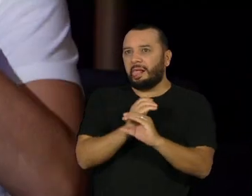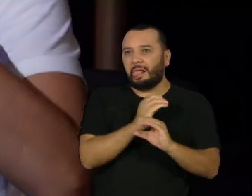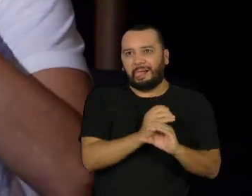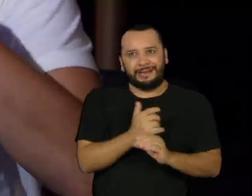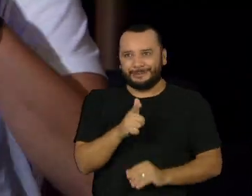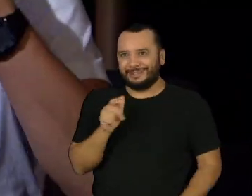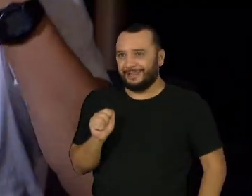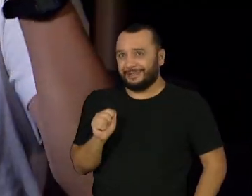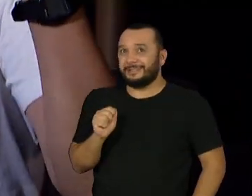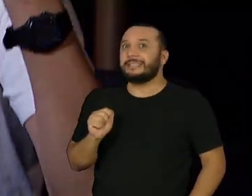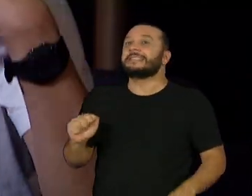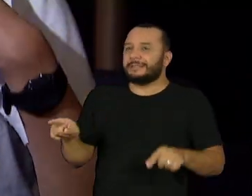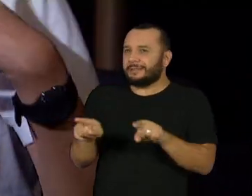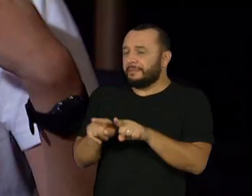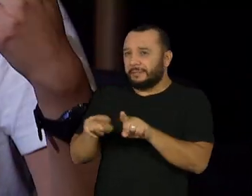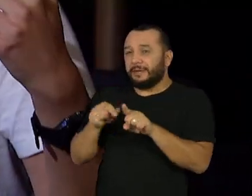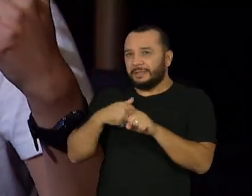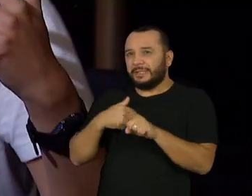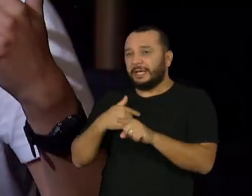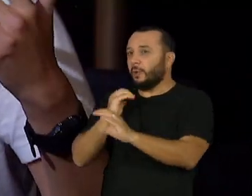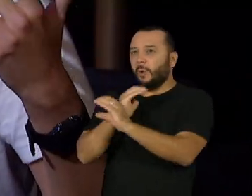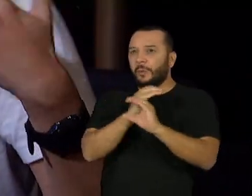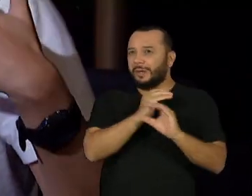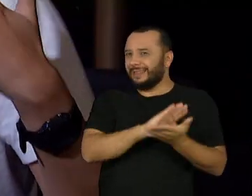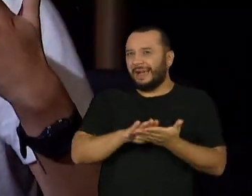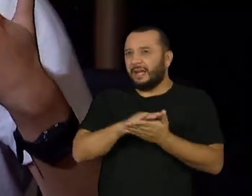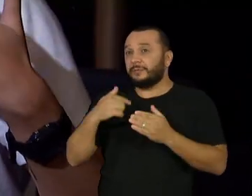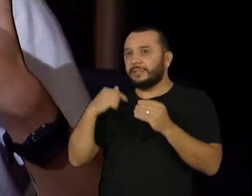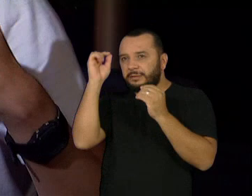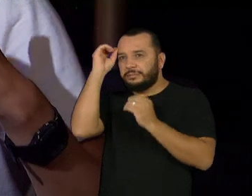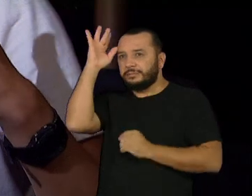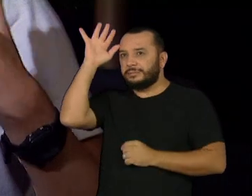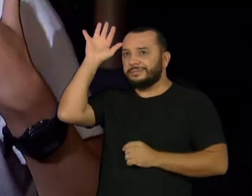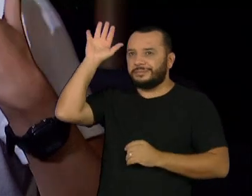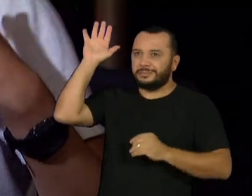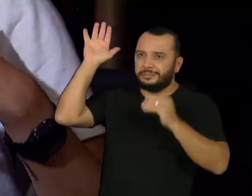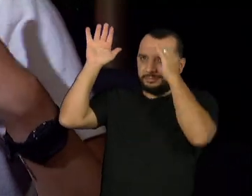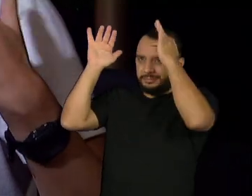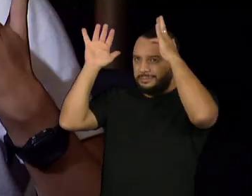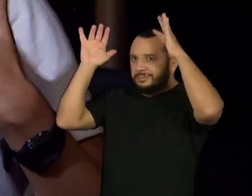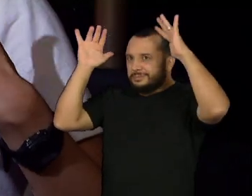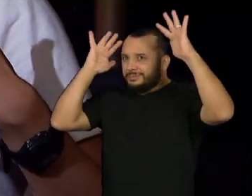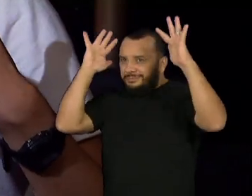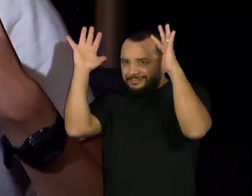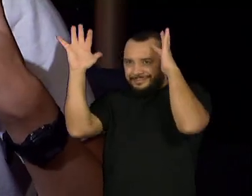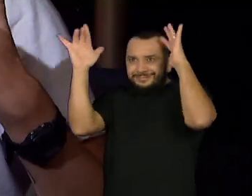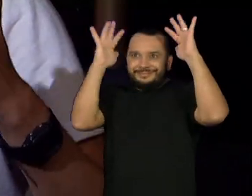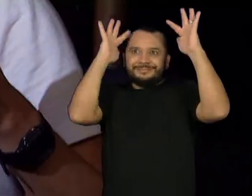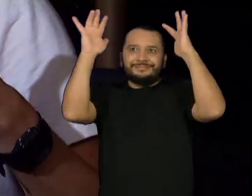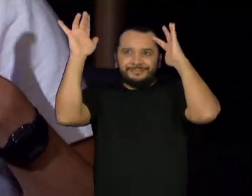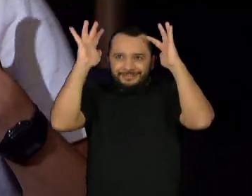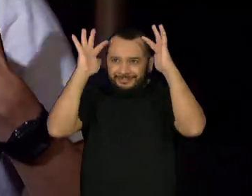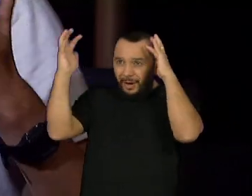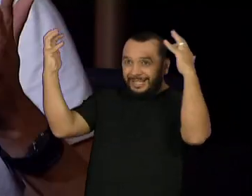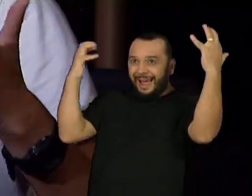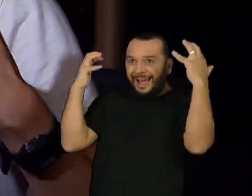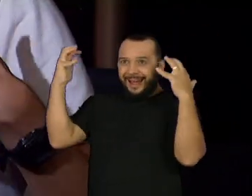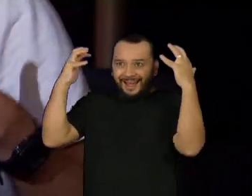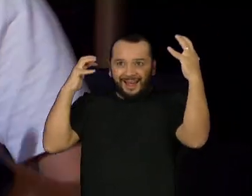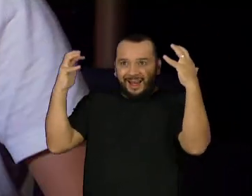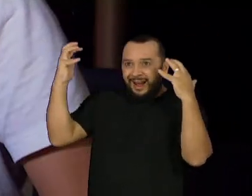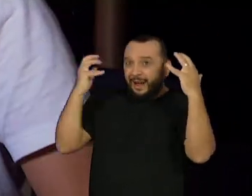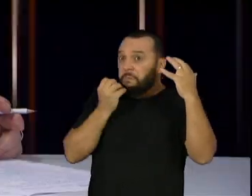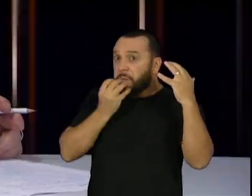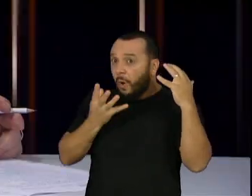muita margem para a imaginação. E a imaginação ela é uma força muito perigosa, né? Que ela pode ir em muitos